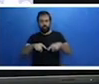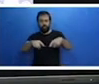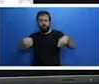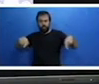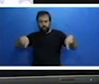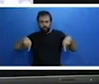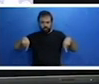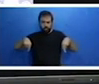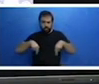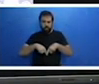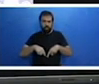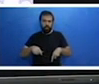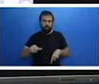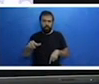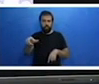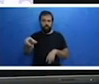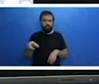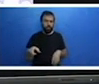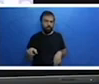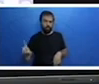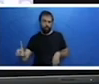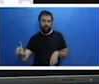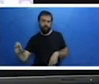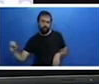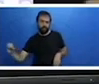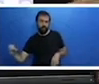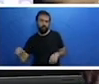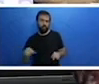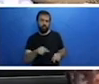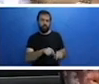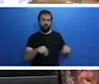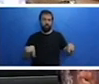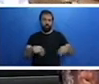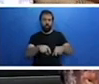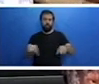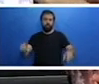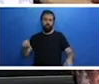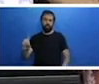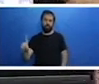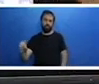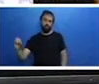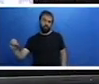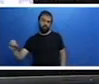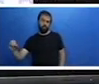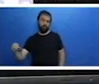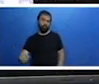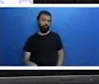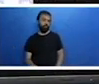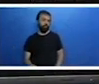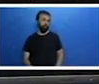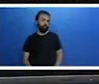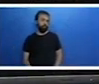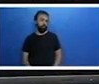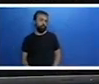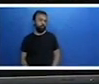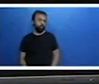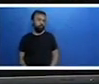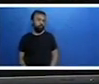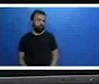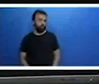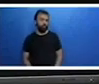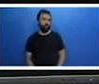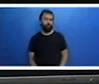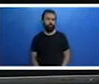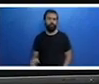e 10 fileiras. Então, esse é de 100 casas, esse aqui de 64 casas.